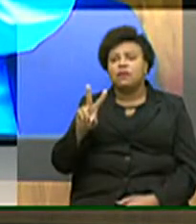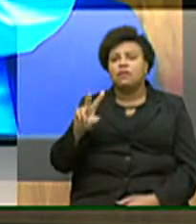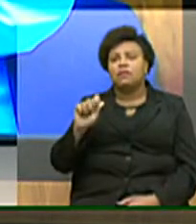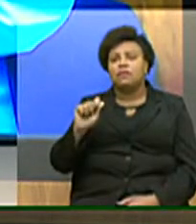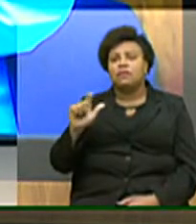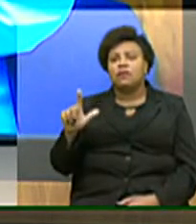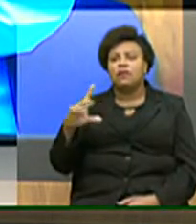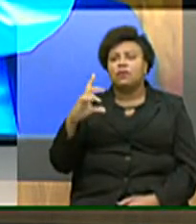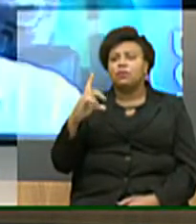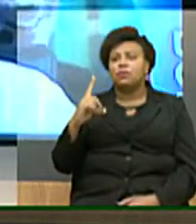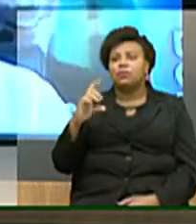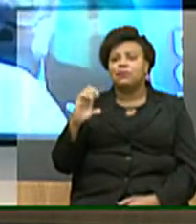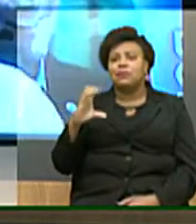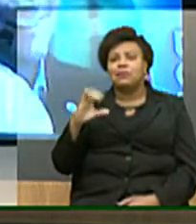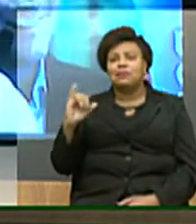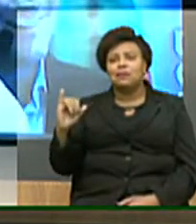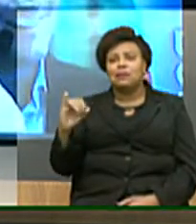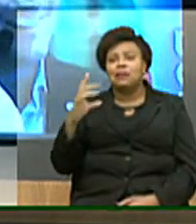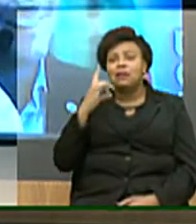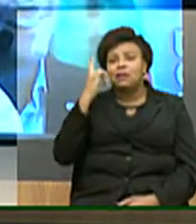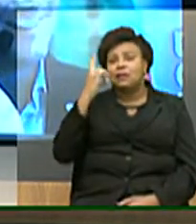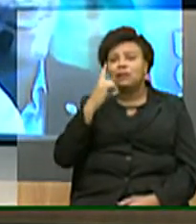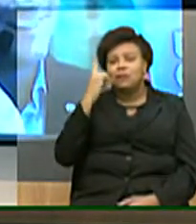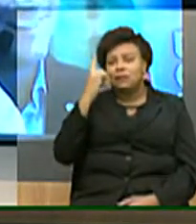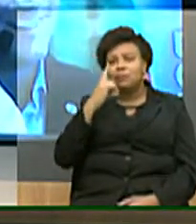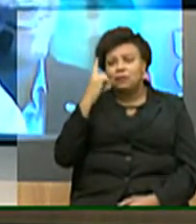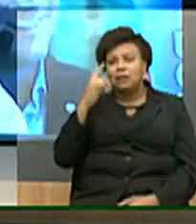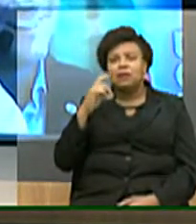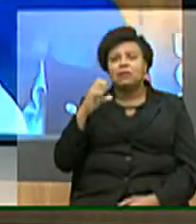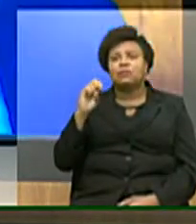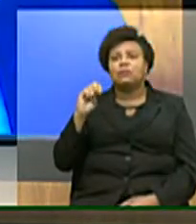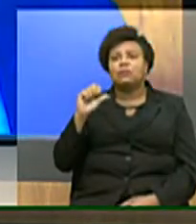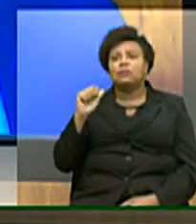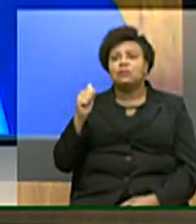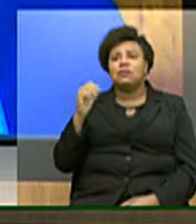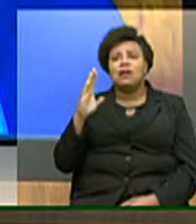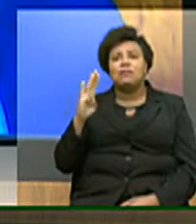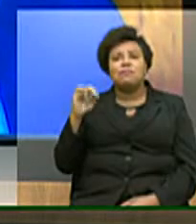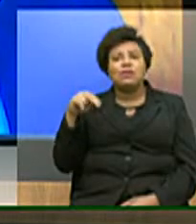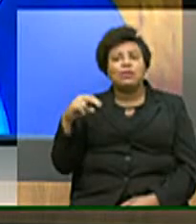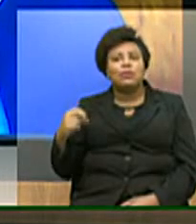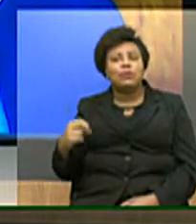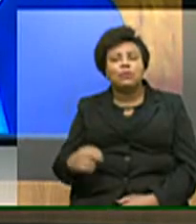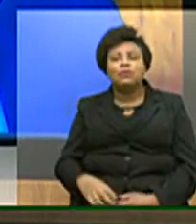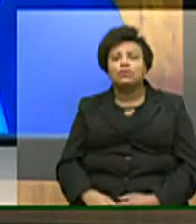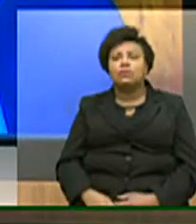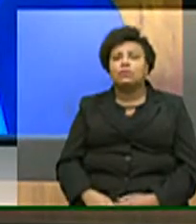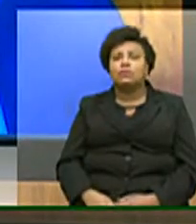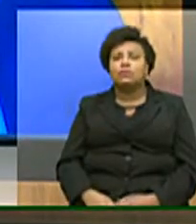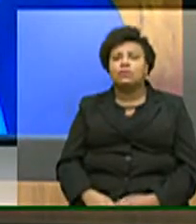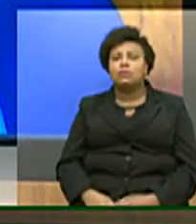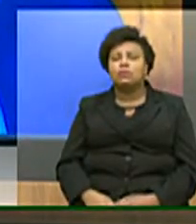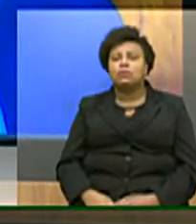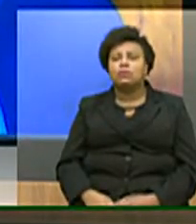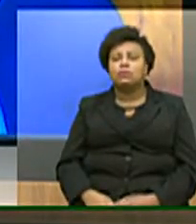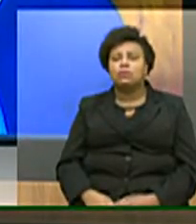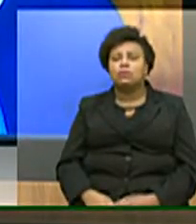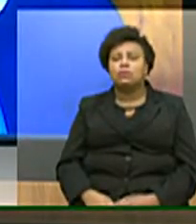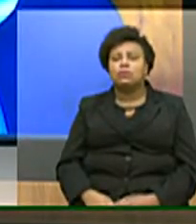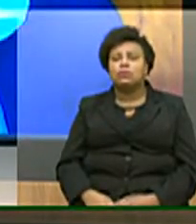Oliveira. Deputado Elisandro Sabino. Deputado Sabino. Marca uma reunião, tem que ter um feedback.